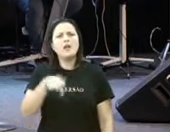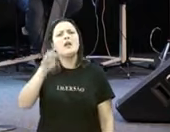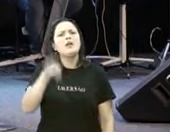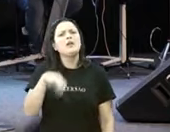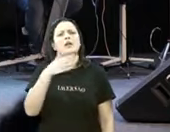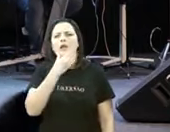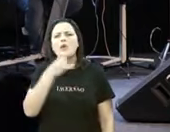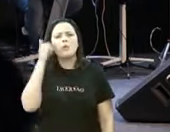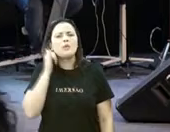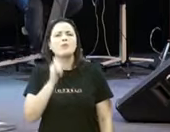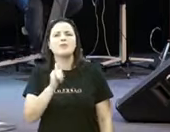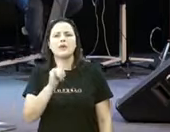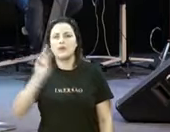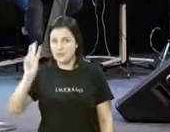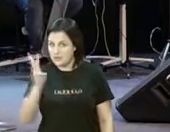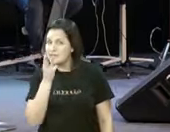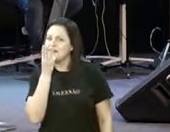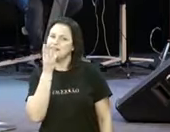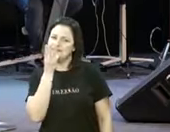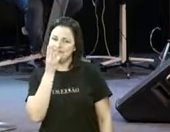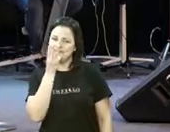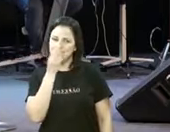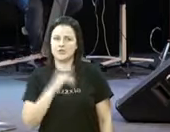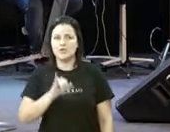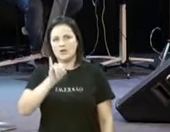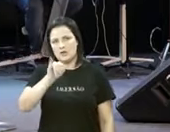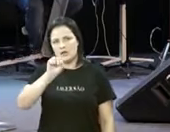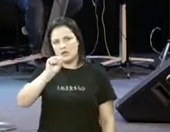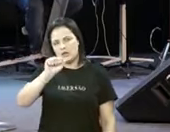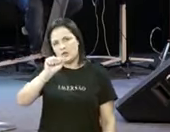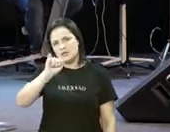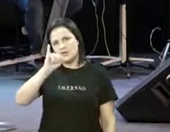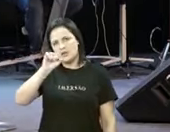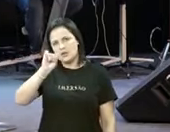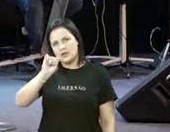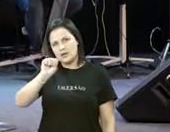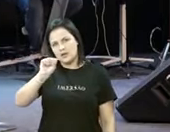Só que quando Isaías enxerga, minha amiga, obrigada.